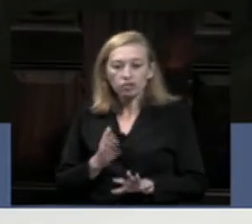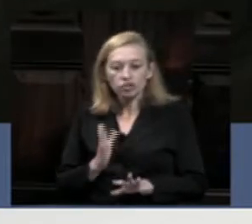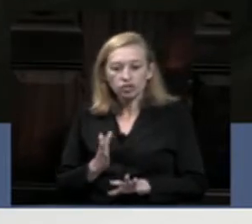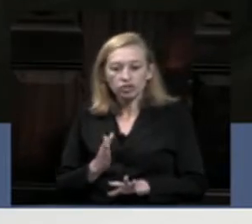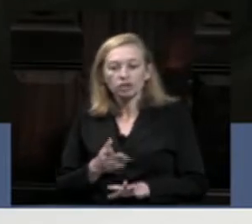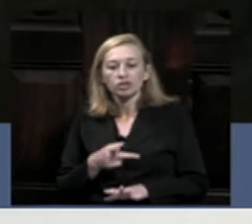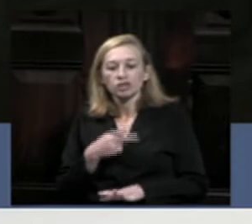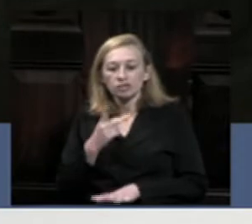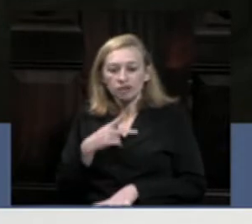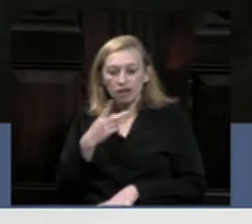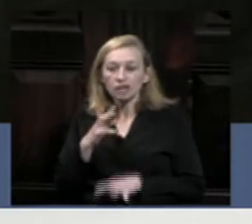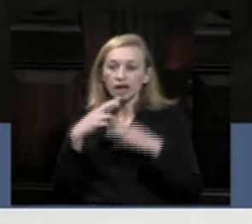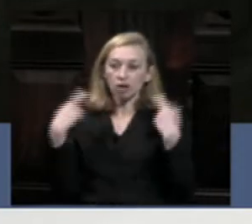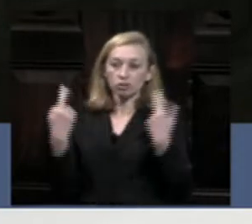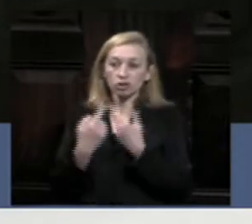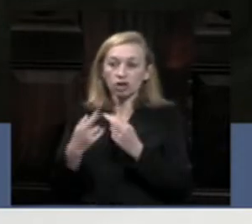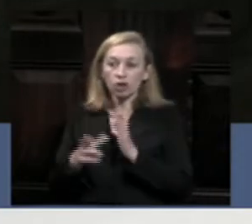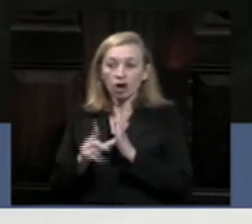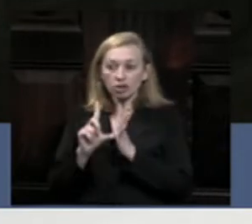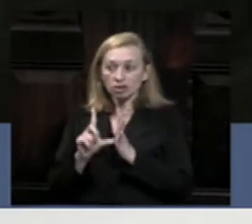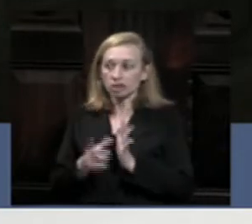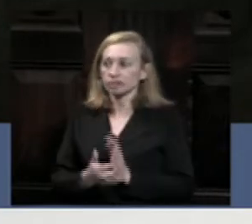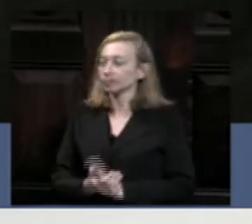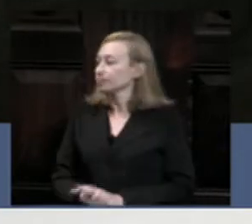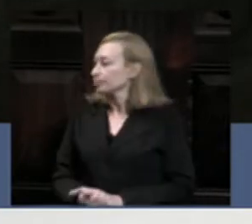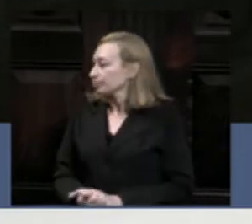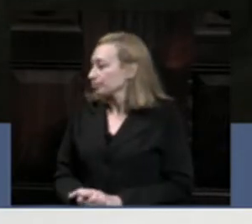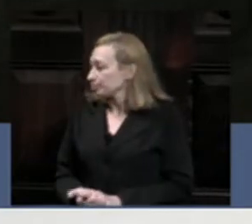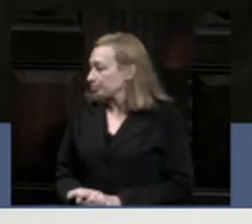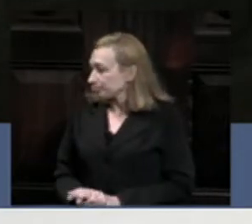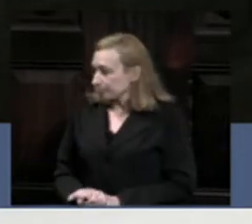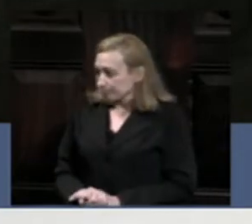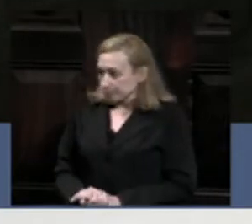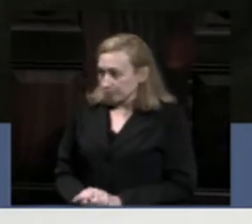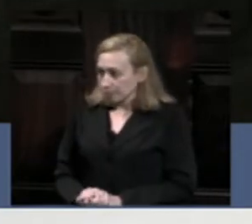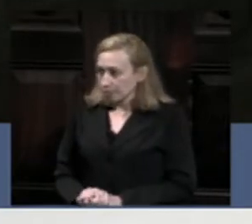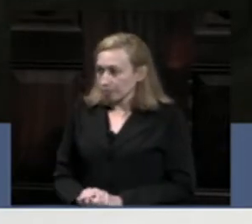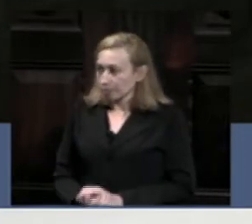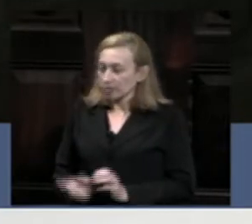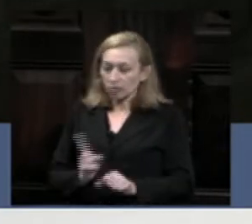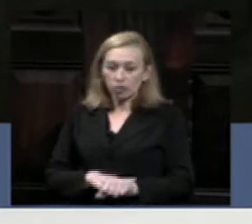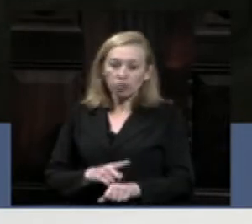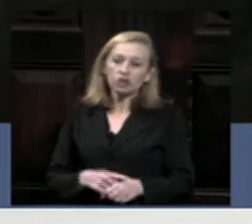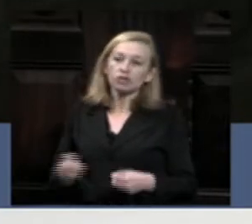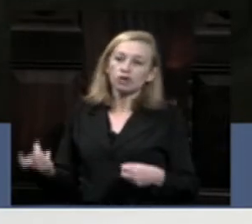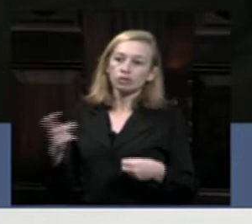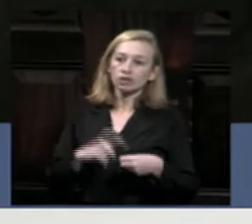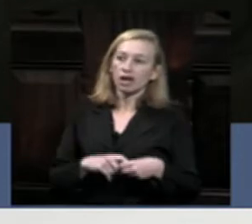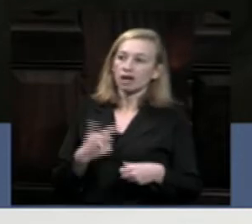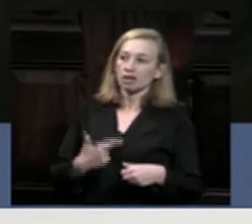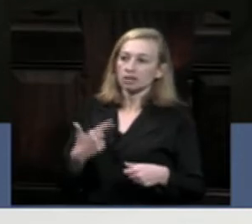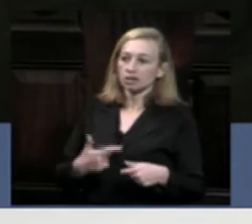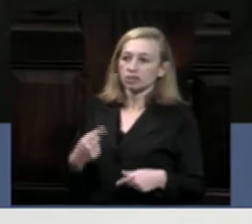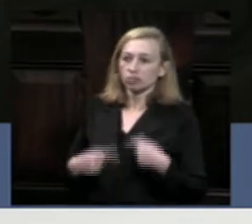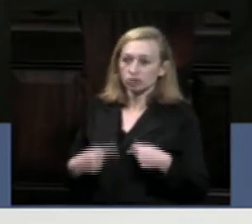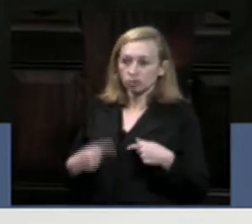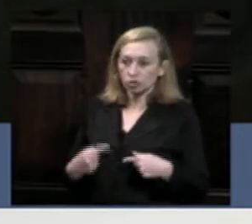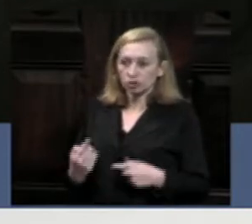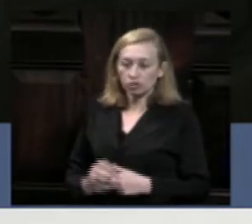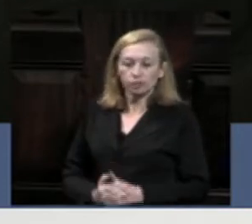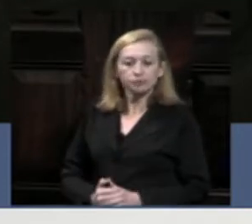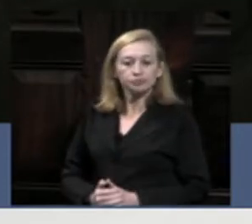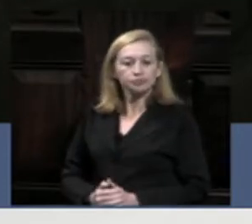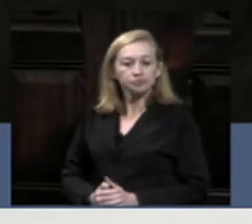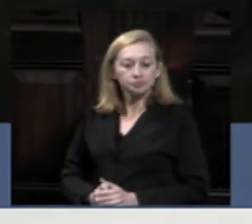falado isso na reunião anterior, que quando voltar em segunda, Vossa Excelência